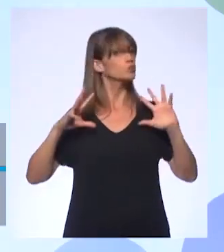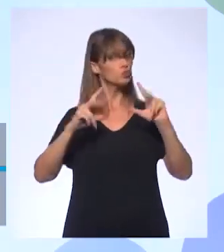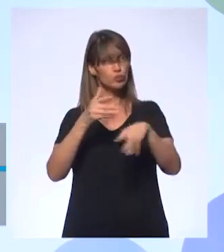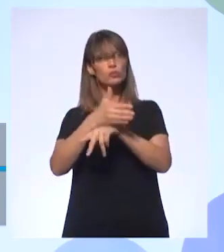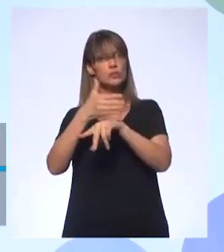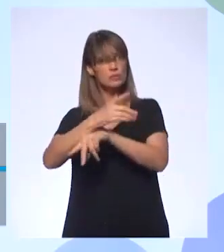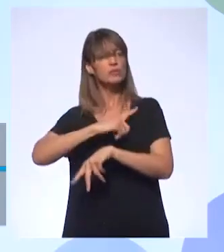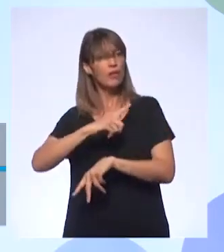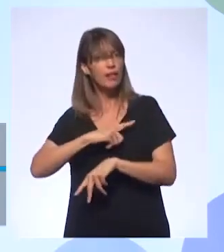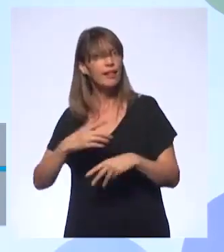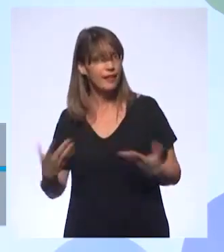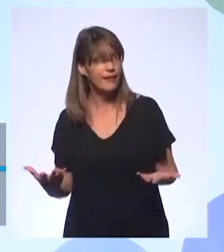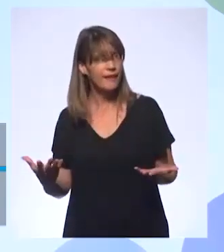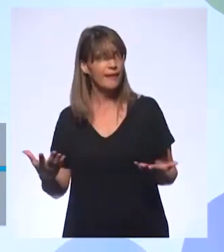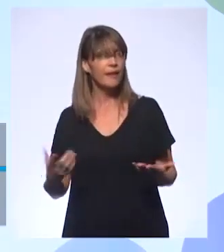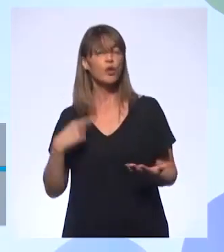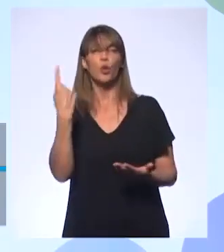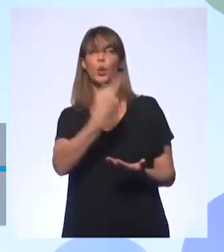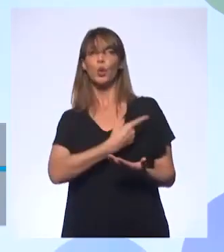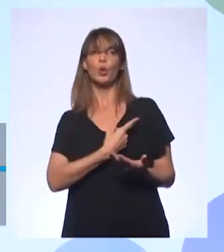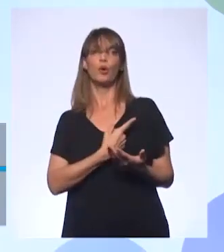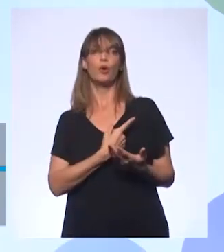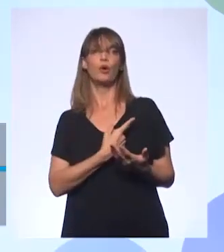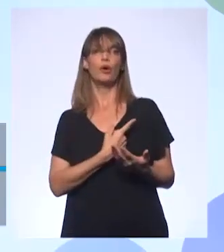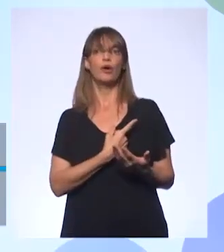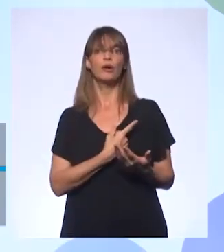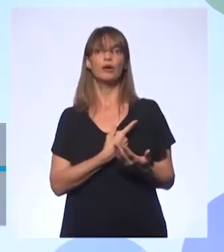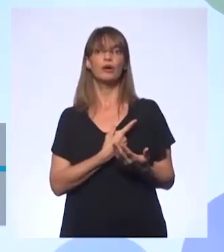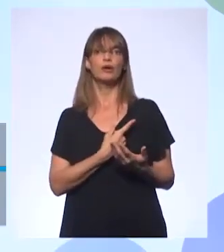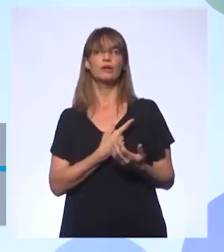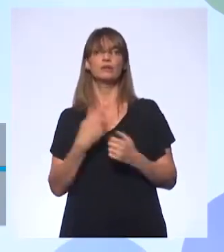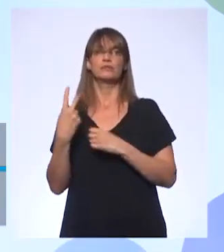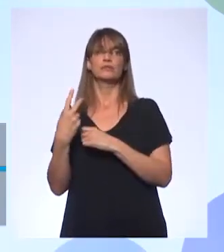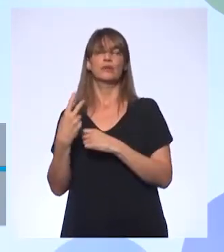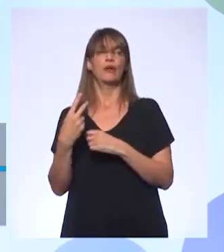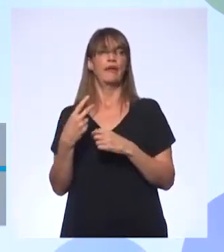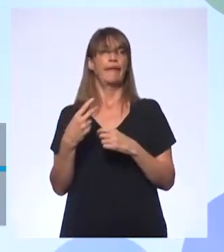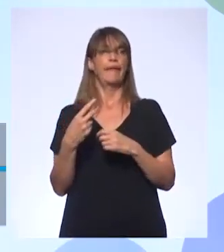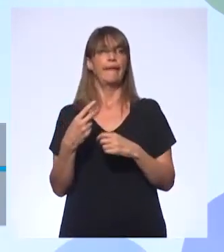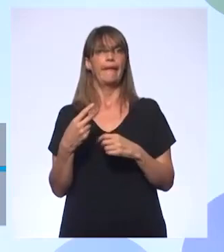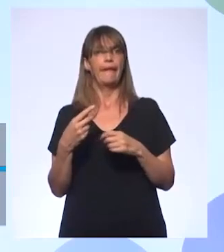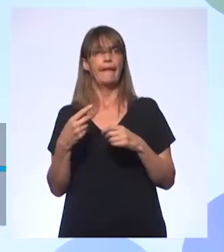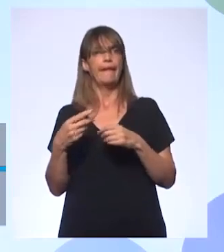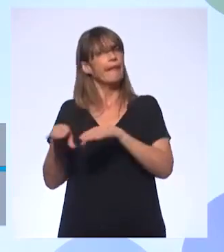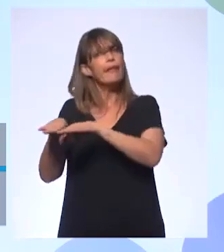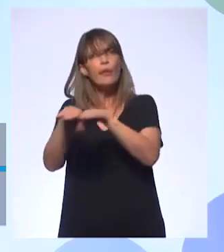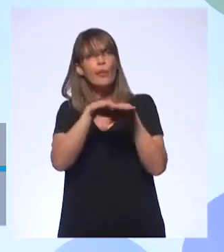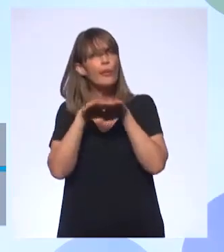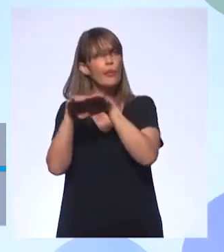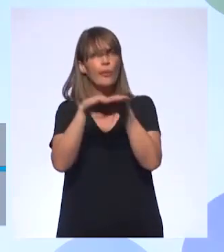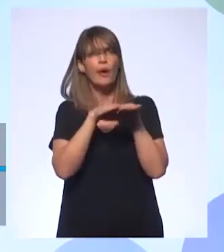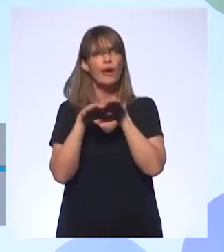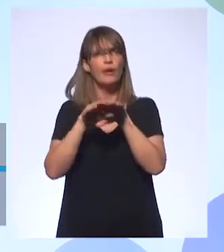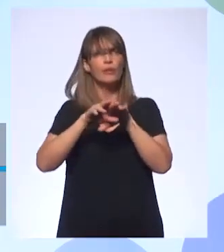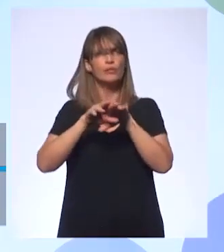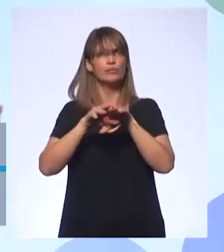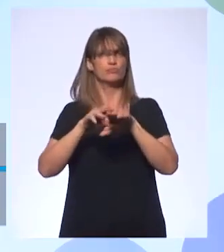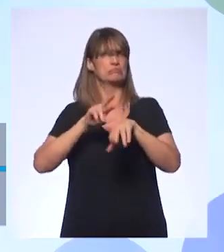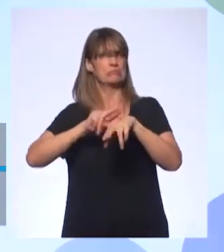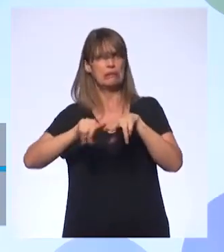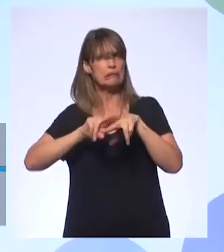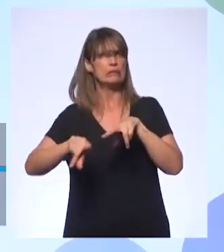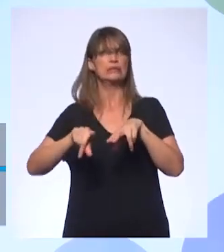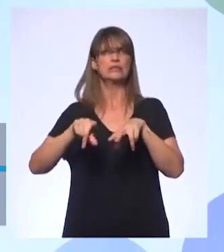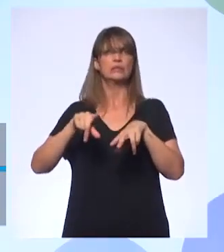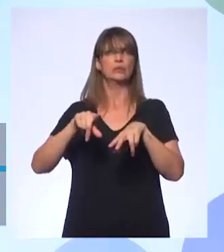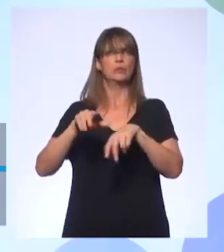nós aqui somos tratados iguais, indiferente da nossa origem, independente da nossa etnia e principalmente indiferente do nosso gênero,